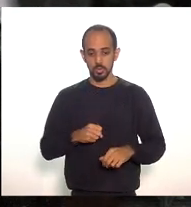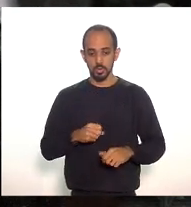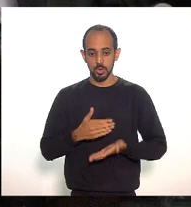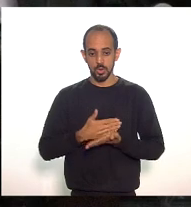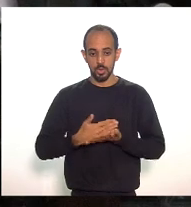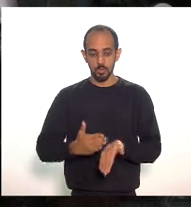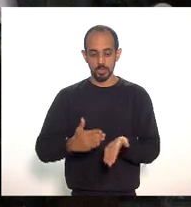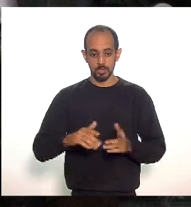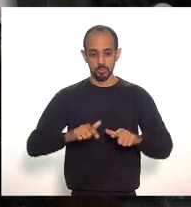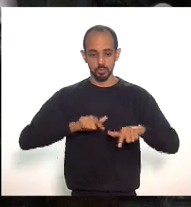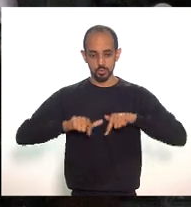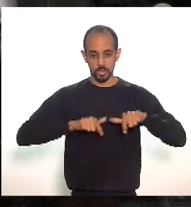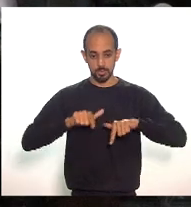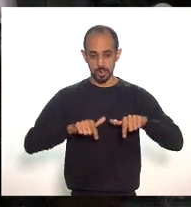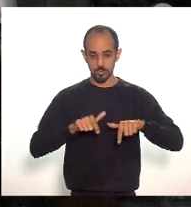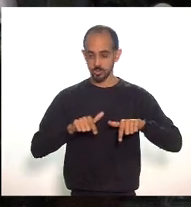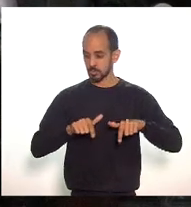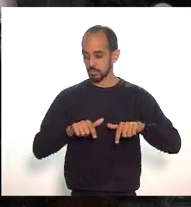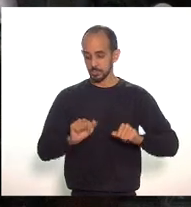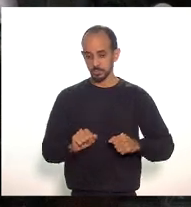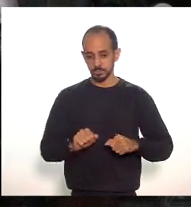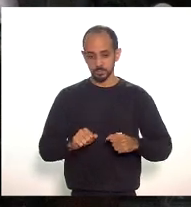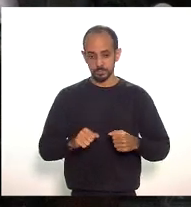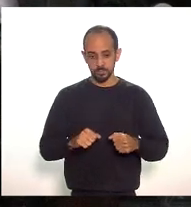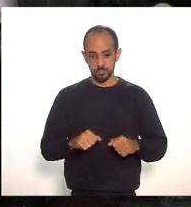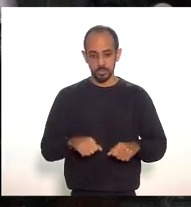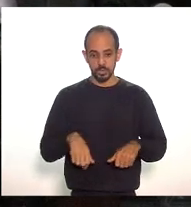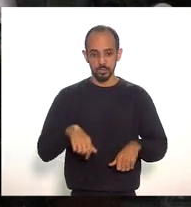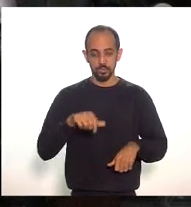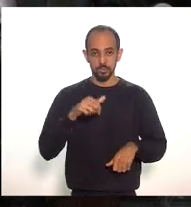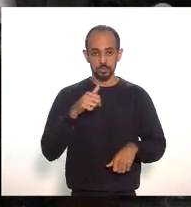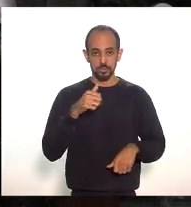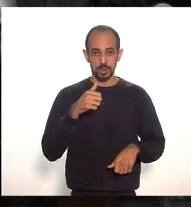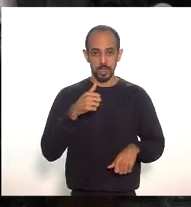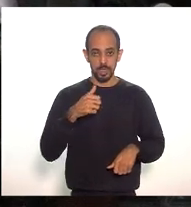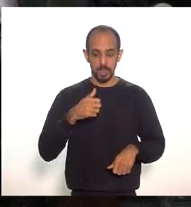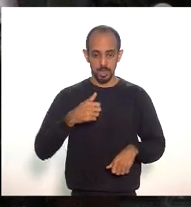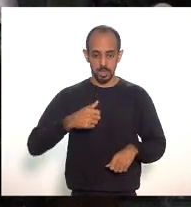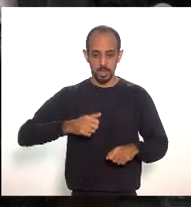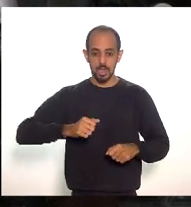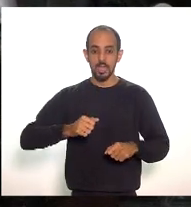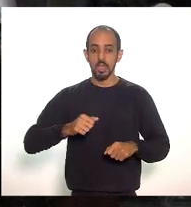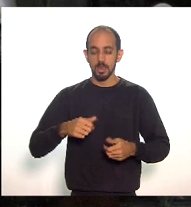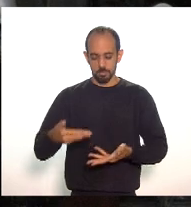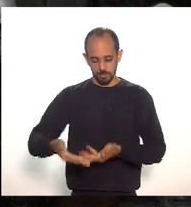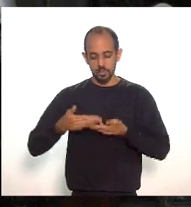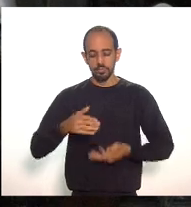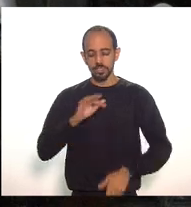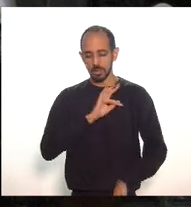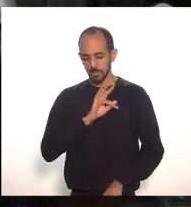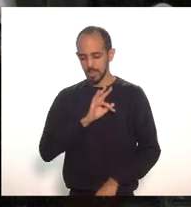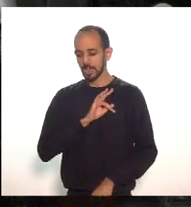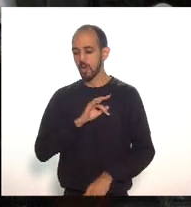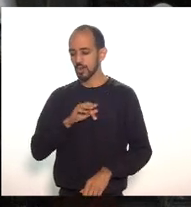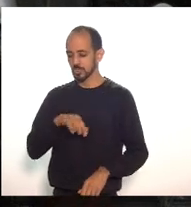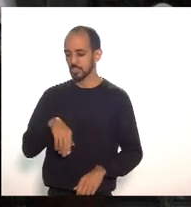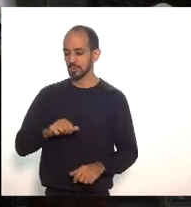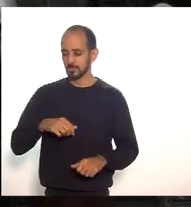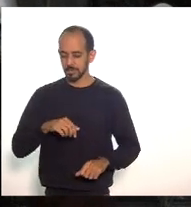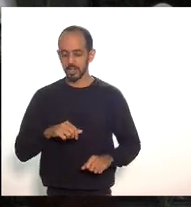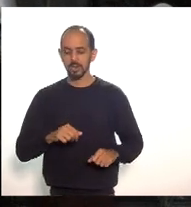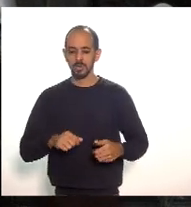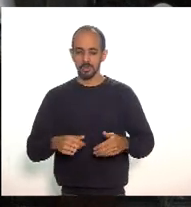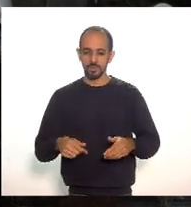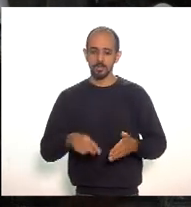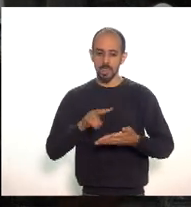nossos trabalhos está aberta a sessão ordinária do dia oito de abril de 2021 presidente da convida a deputada Martha Rocha fazer a leitura da